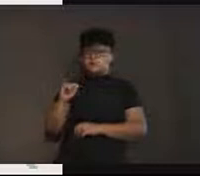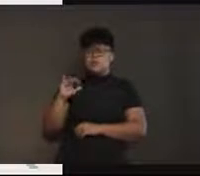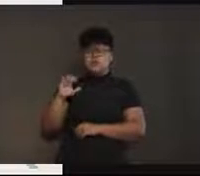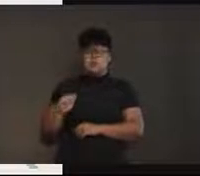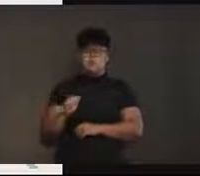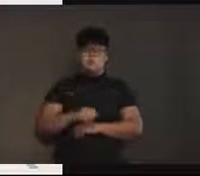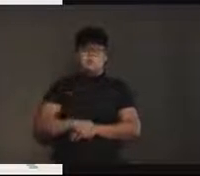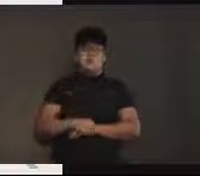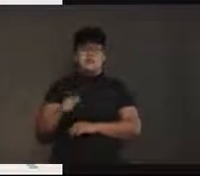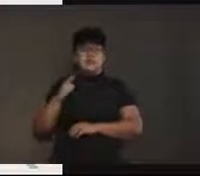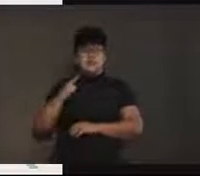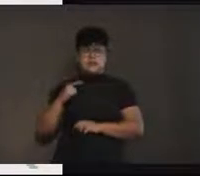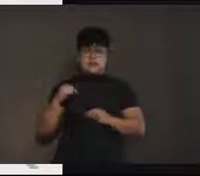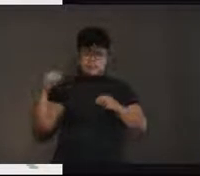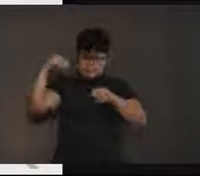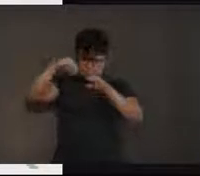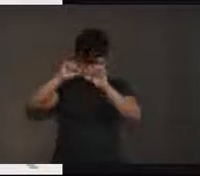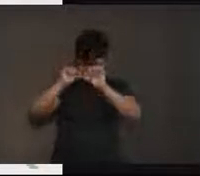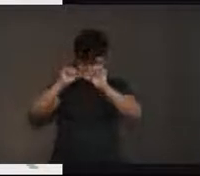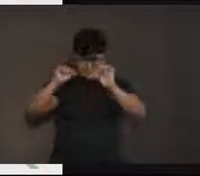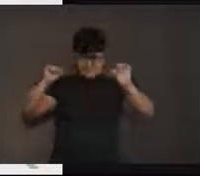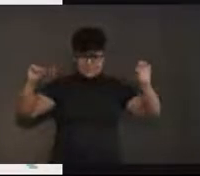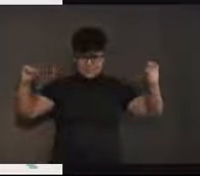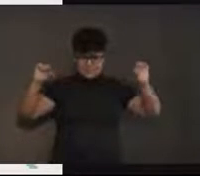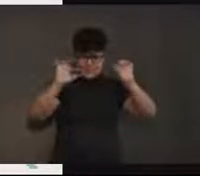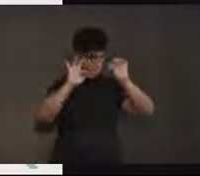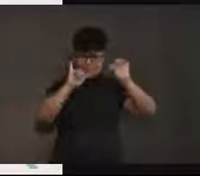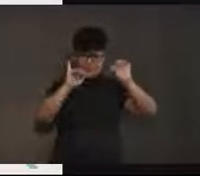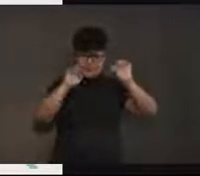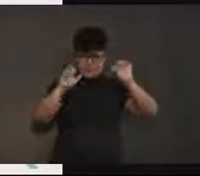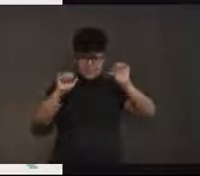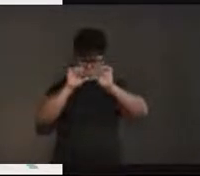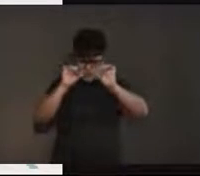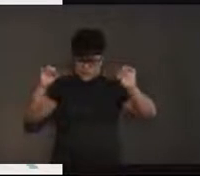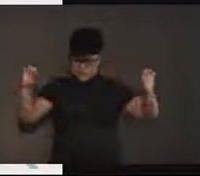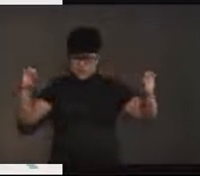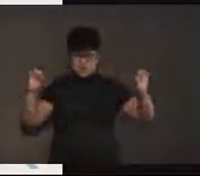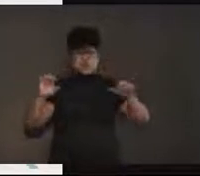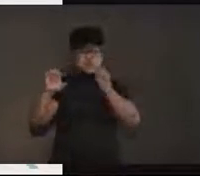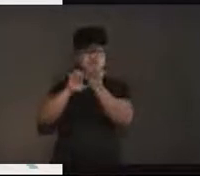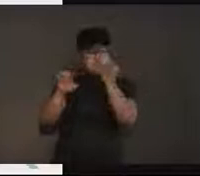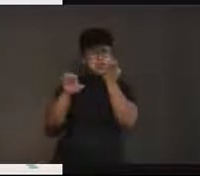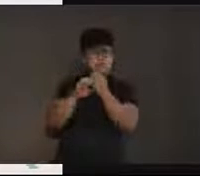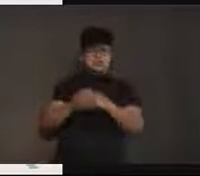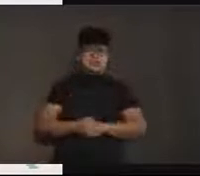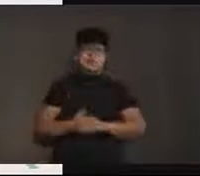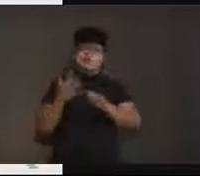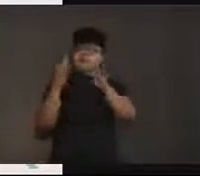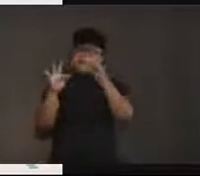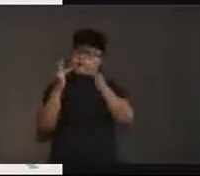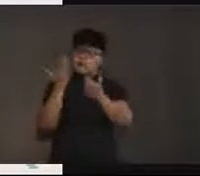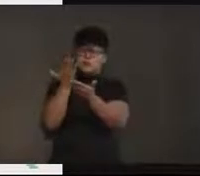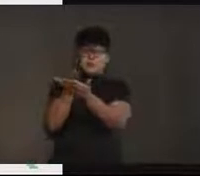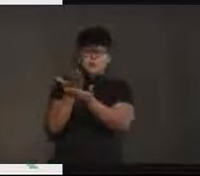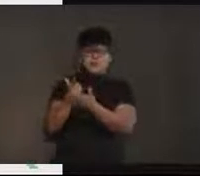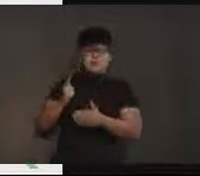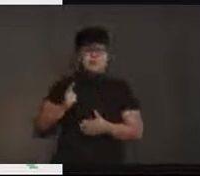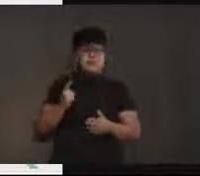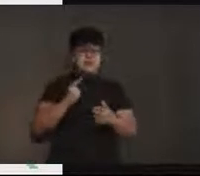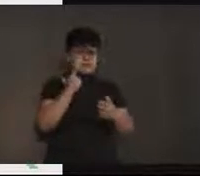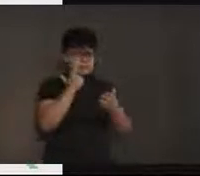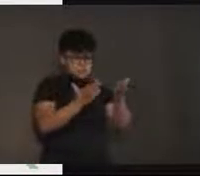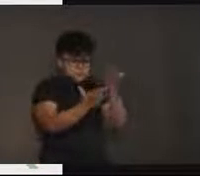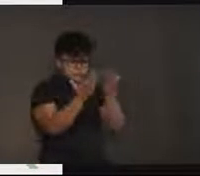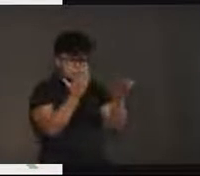que produzem a fibra óptica eles os engenheiros e os riscos vão medindo e vai tendo resultado em laboratório